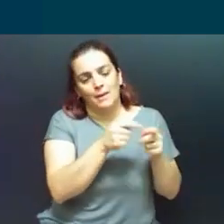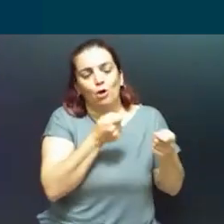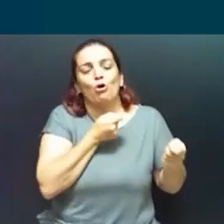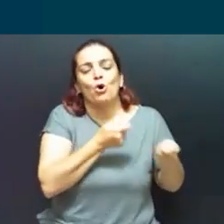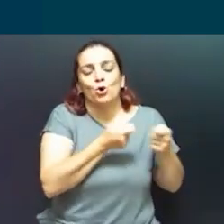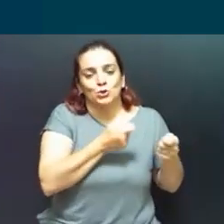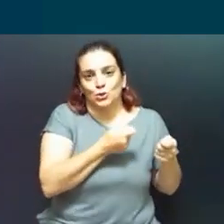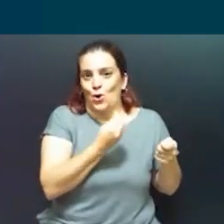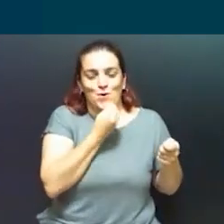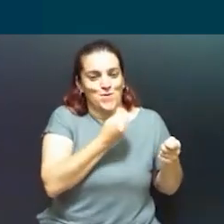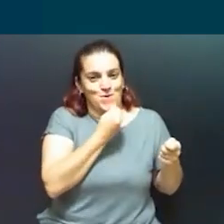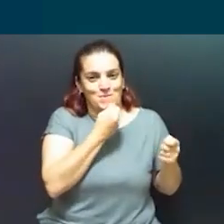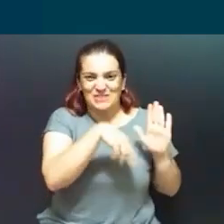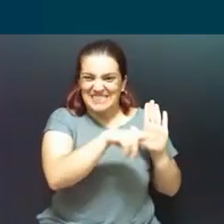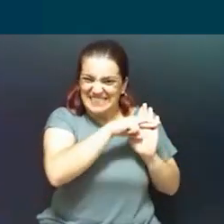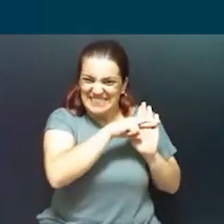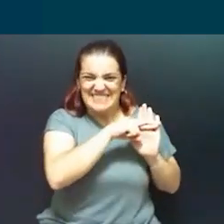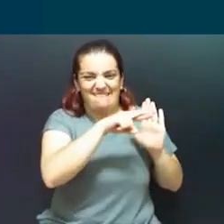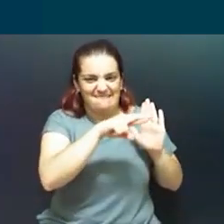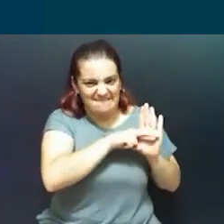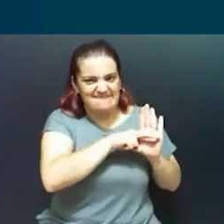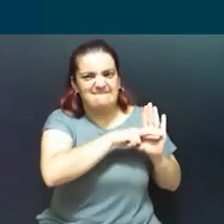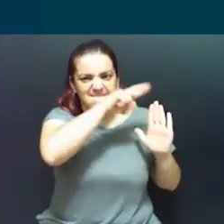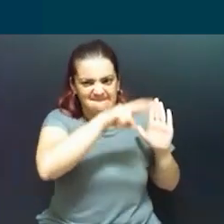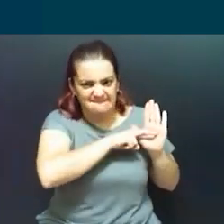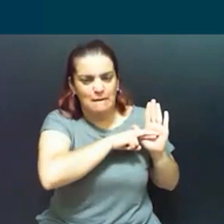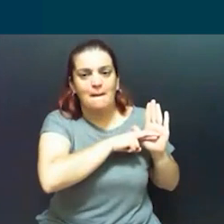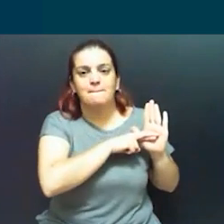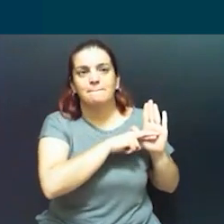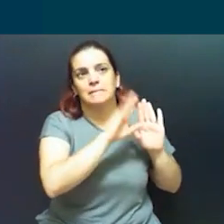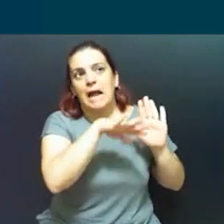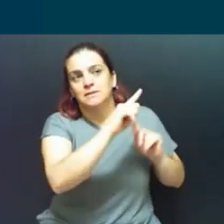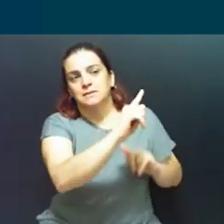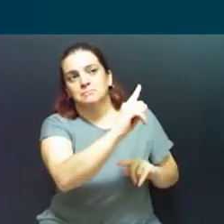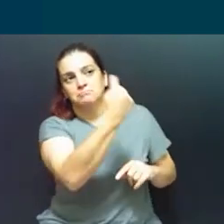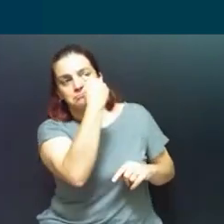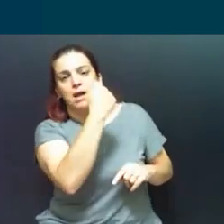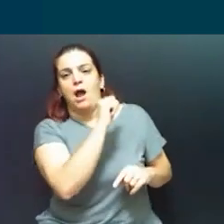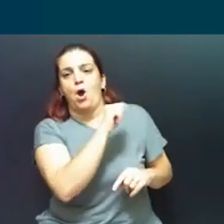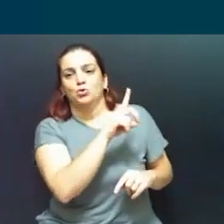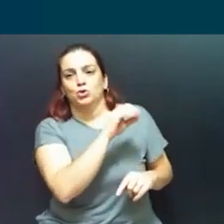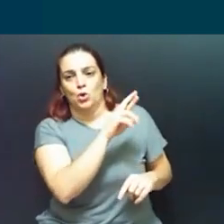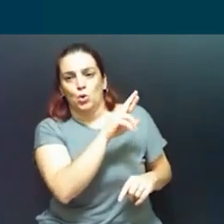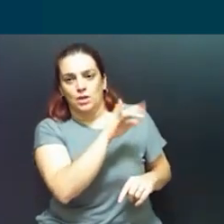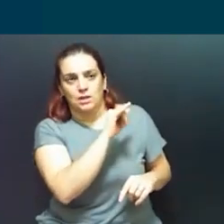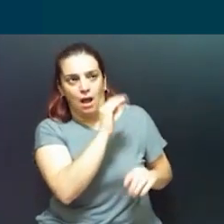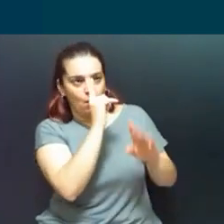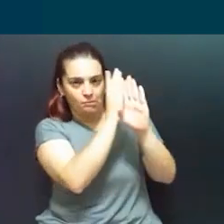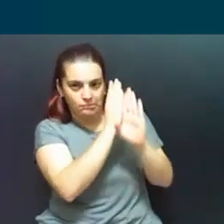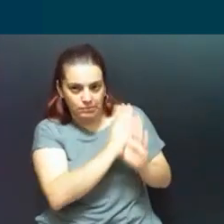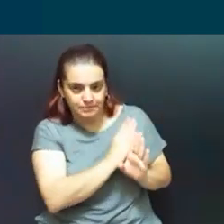que a gente tem que seguir para as auditorias que acontecem. Também temos a